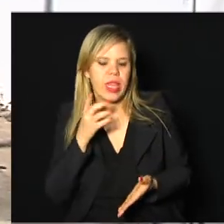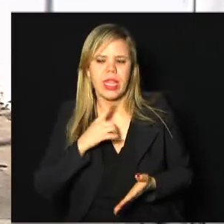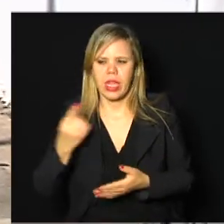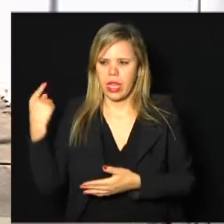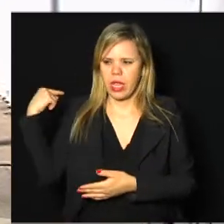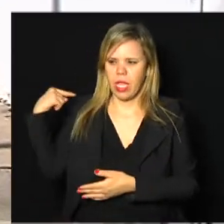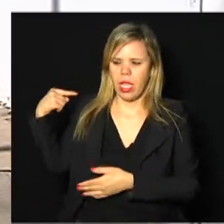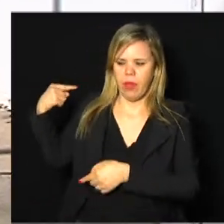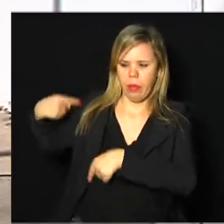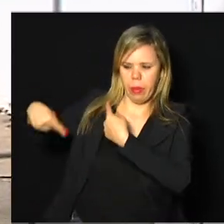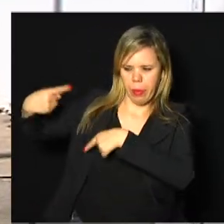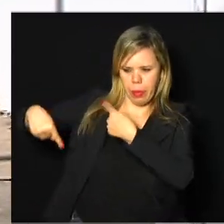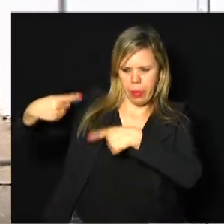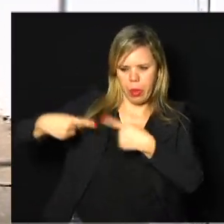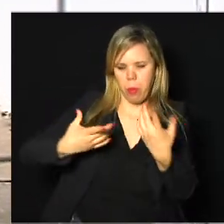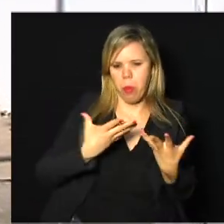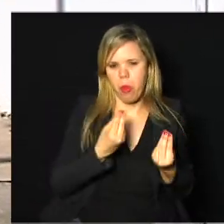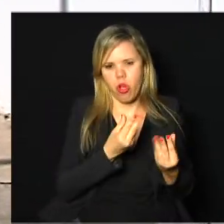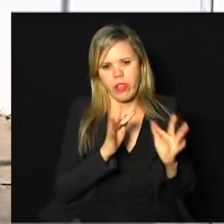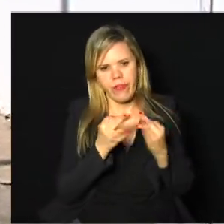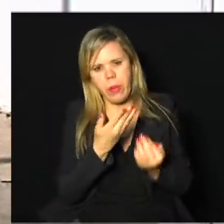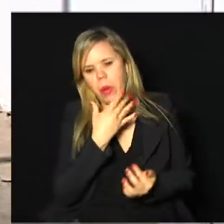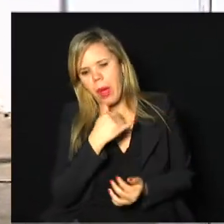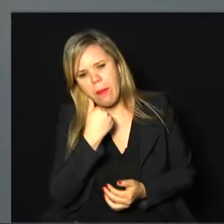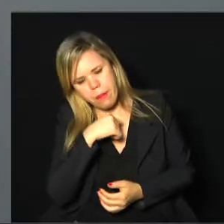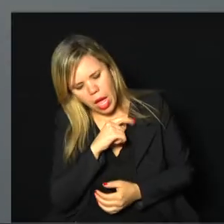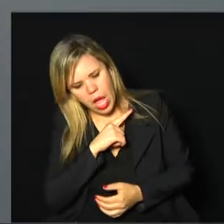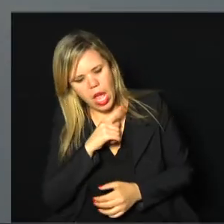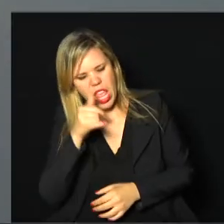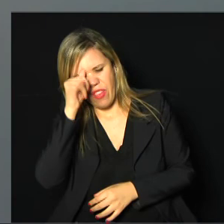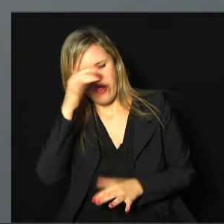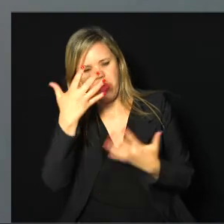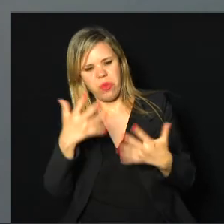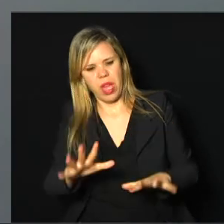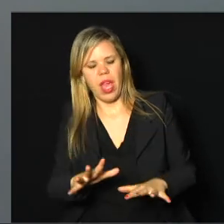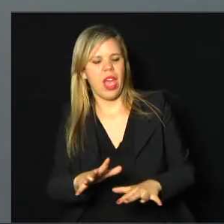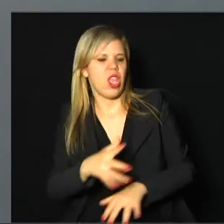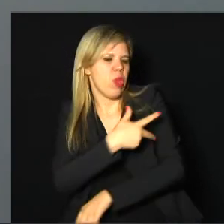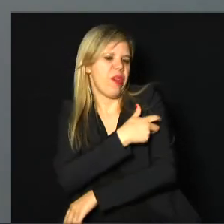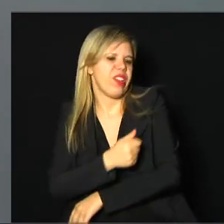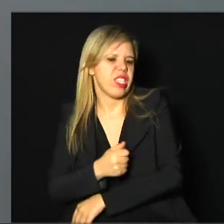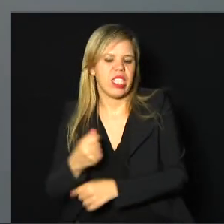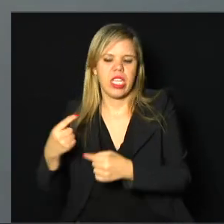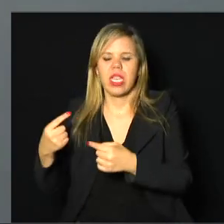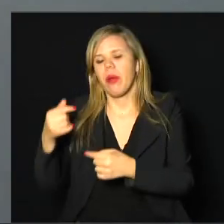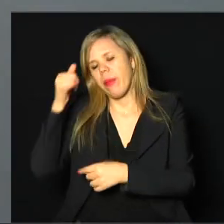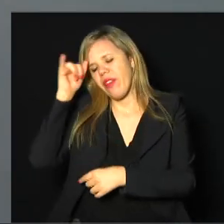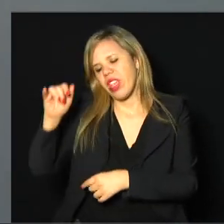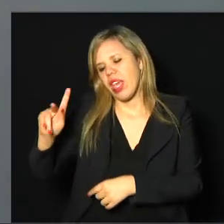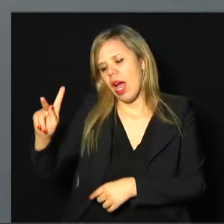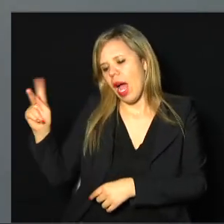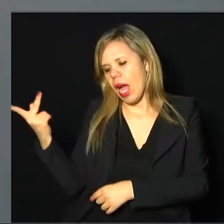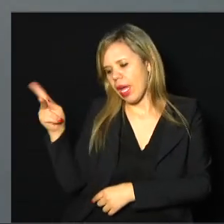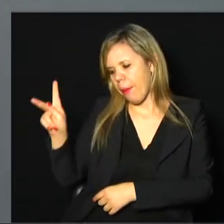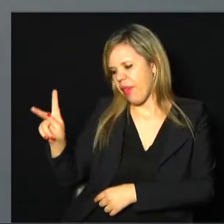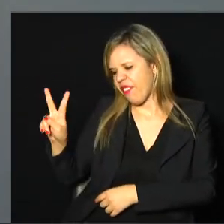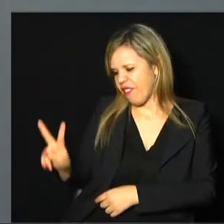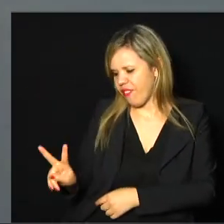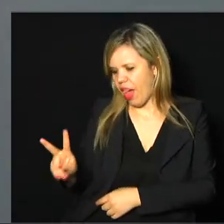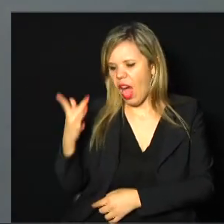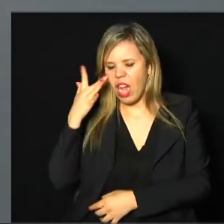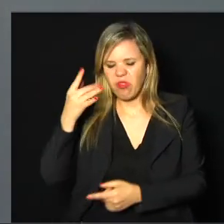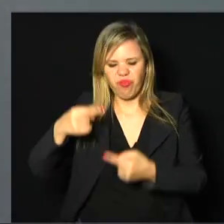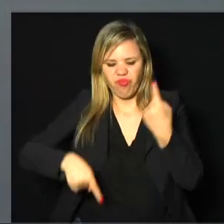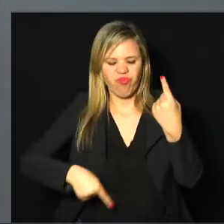muita discussão e muitos pais relutam até, às vezes, em fazer a vacina contra o HPV, porque com uma